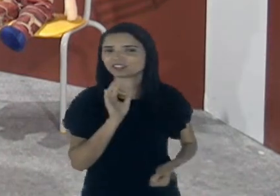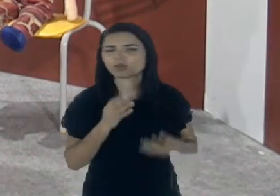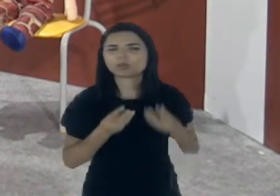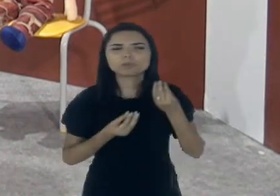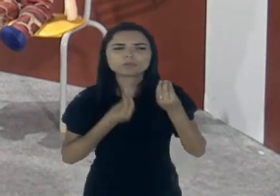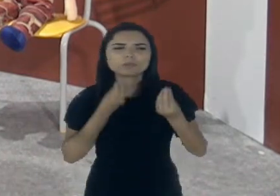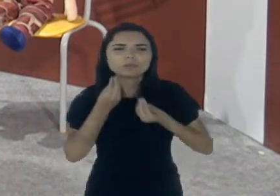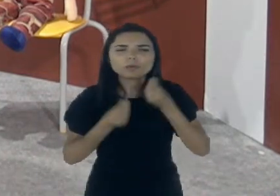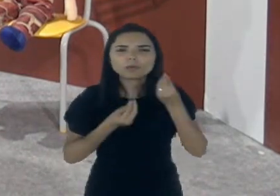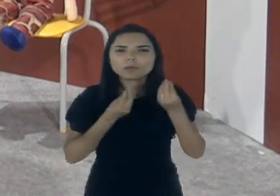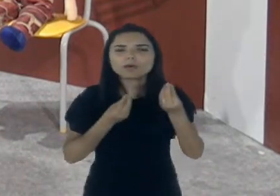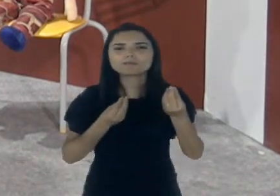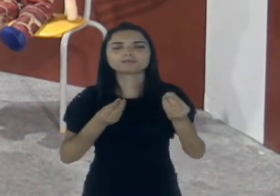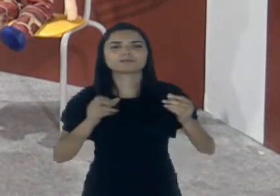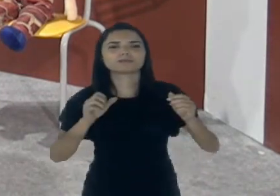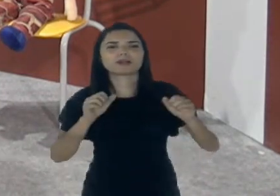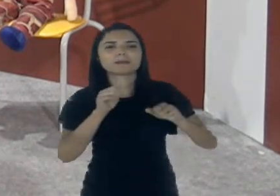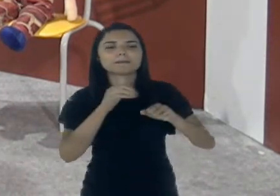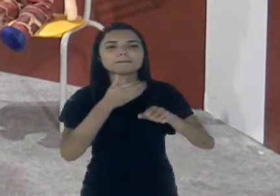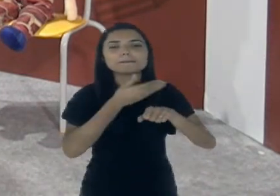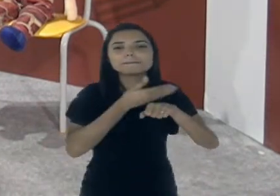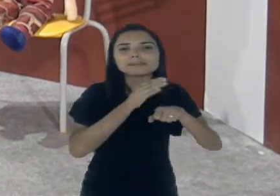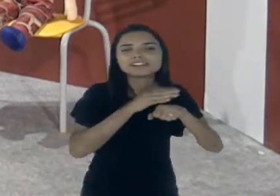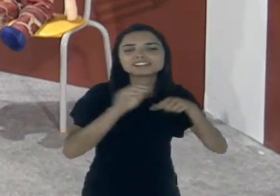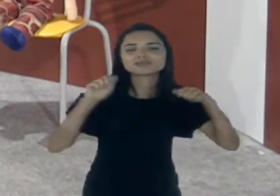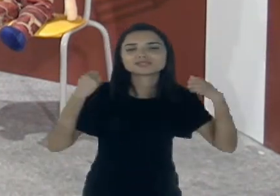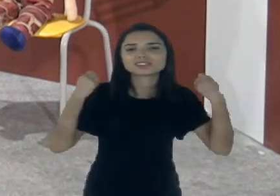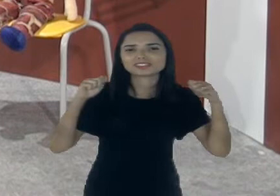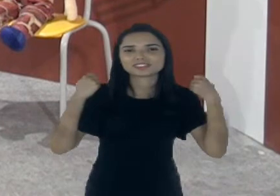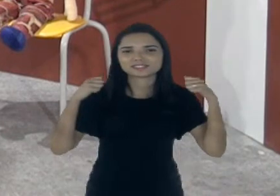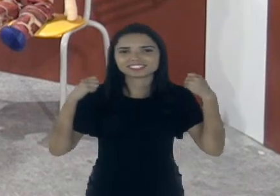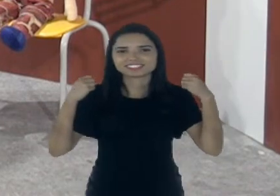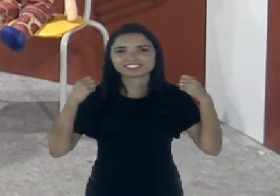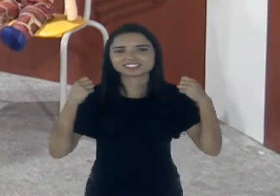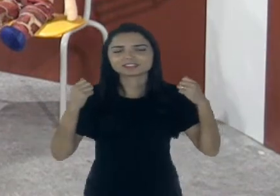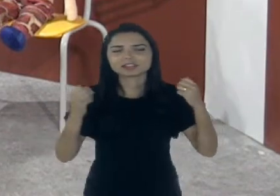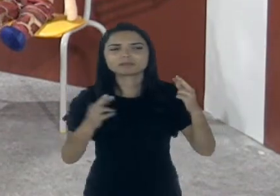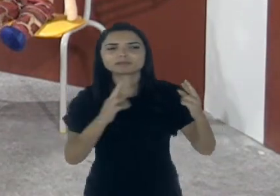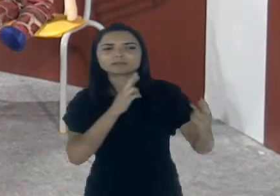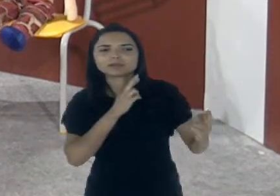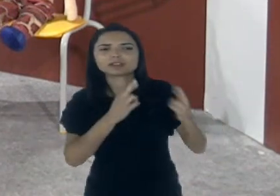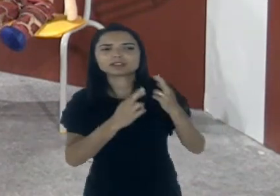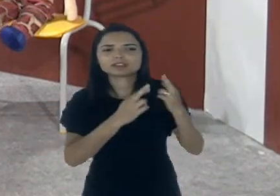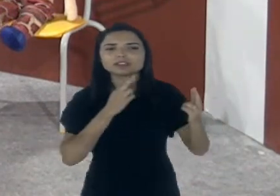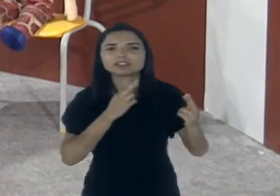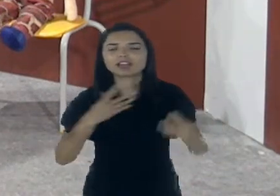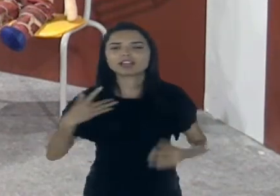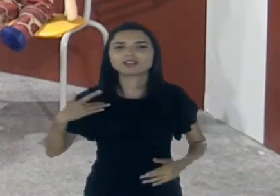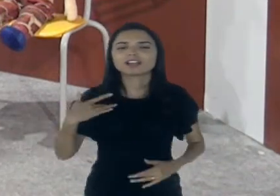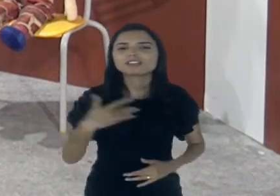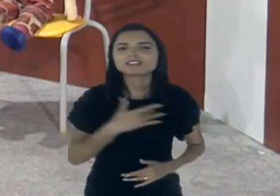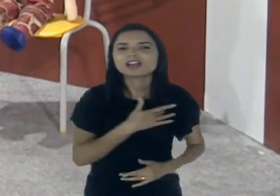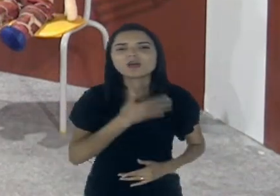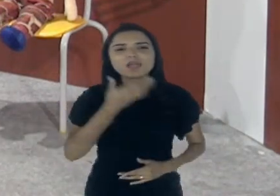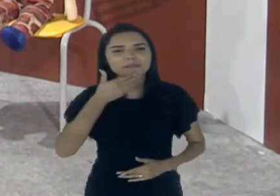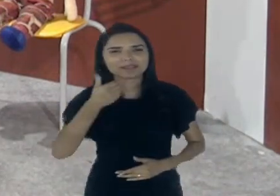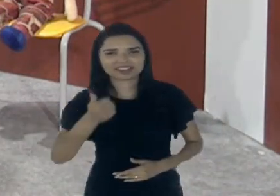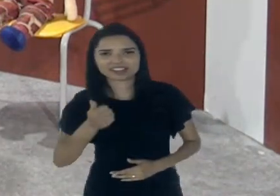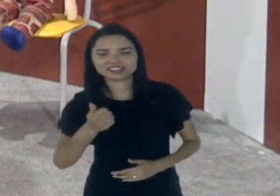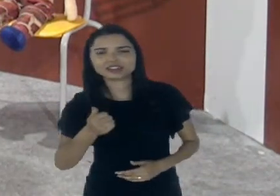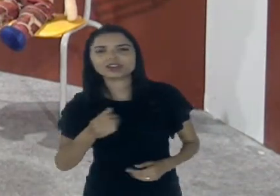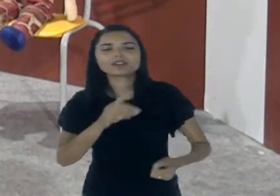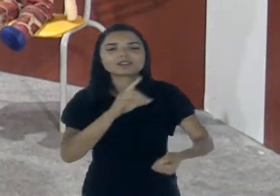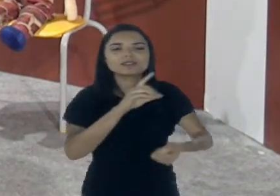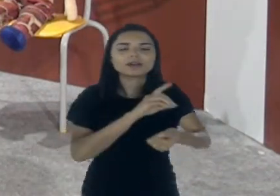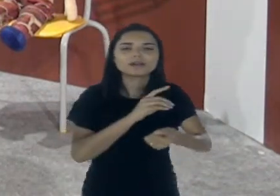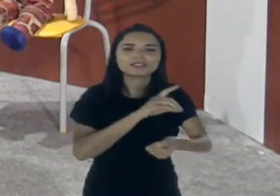essa questão do exercício físico, das práticas de atividade física, está relacionada à qualidade de vida das pessoas que têm diabetes.